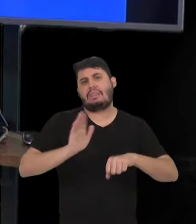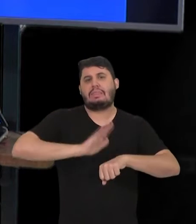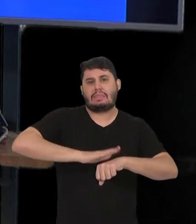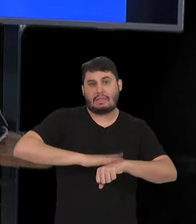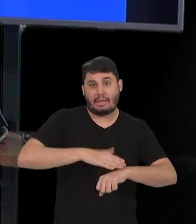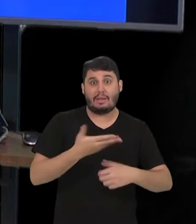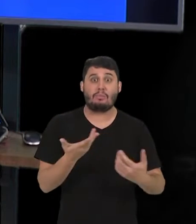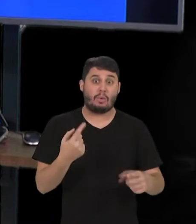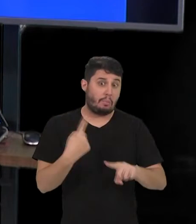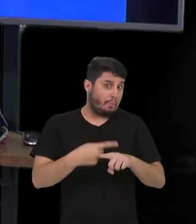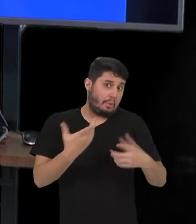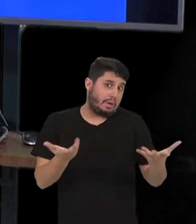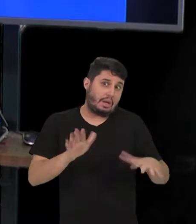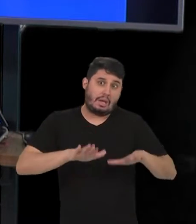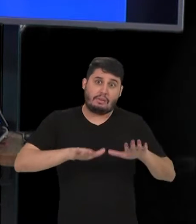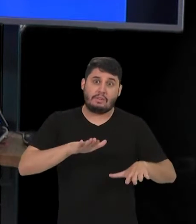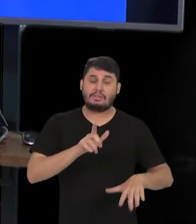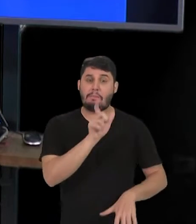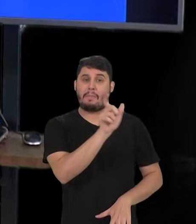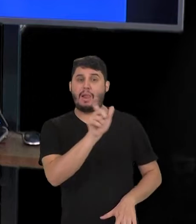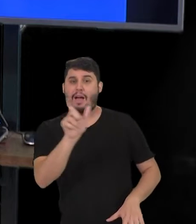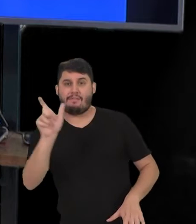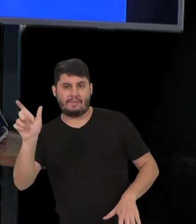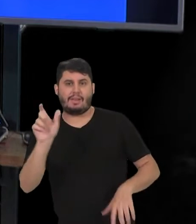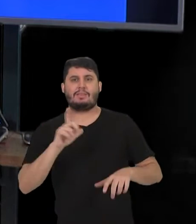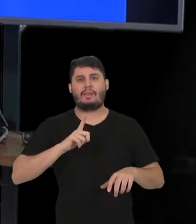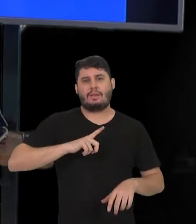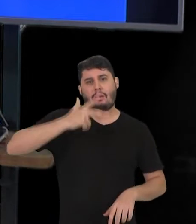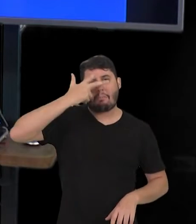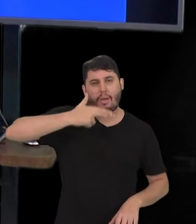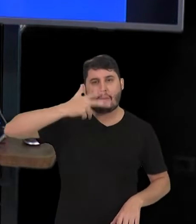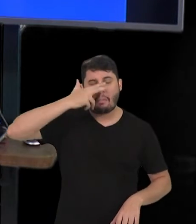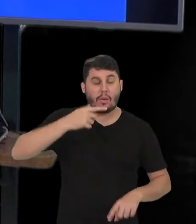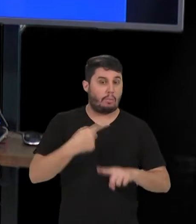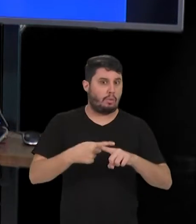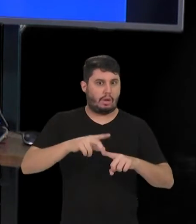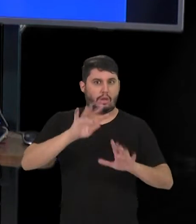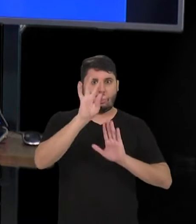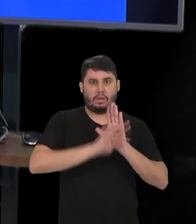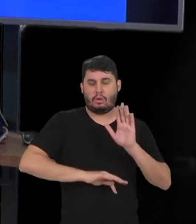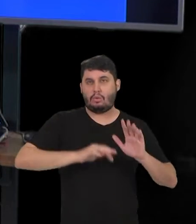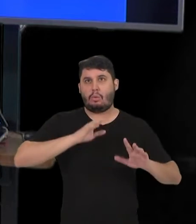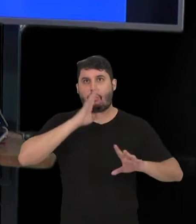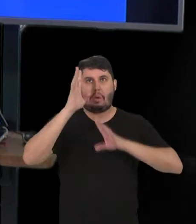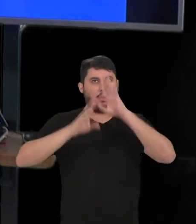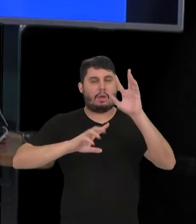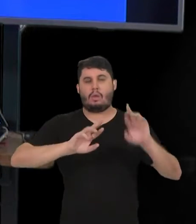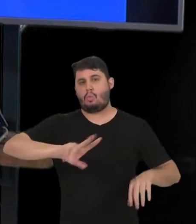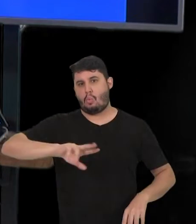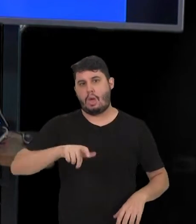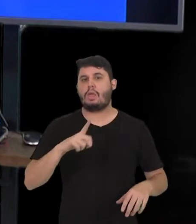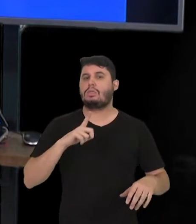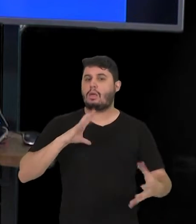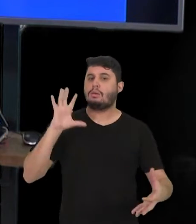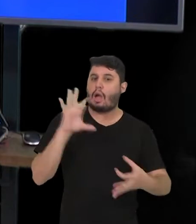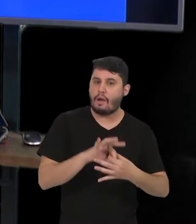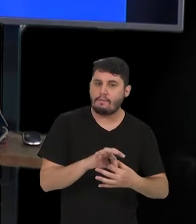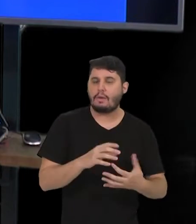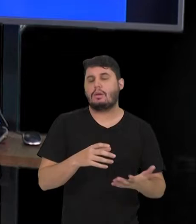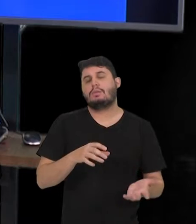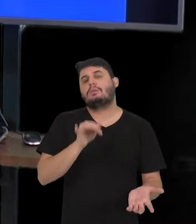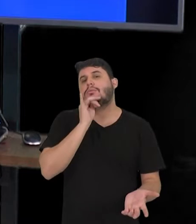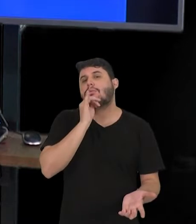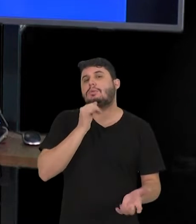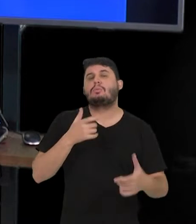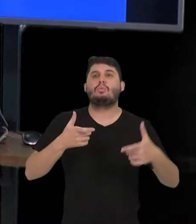tempo, precioso, porque aquela palavra pode aparecer ali no texto, porque não é um texto inventado, né? Usa-se sempre materiais reais, né?